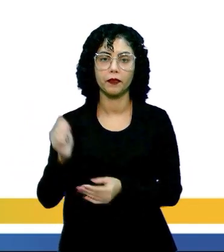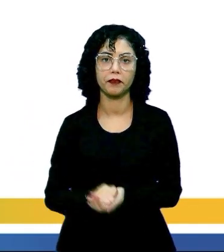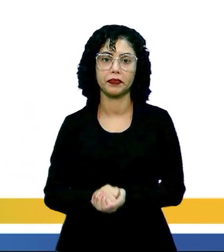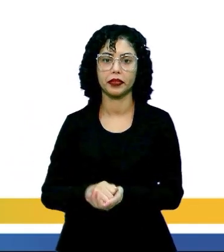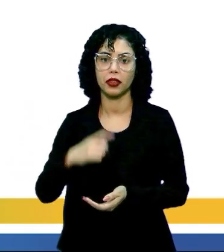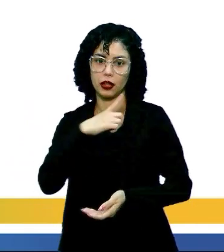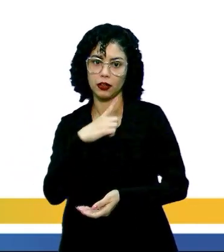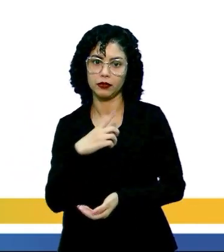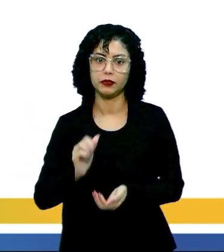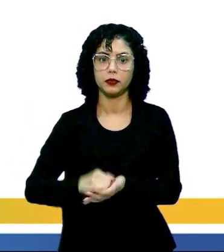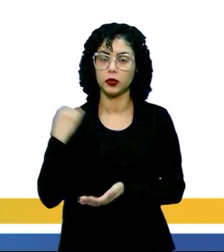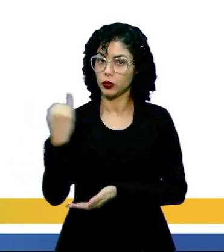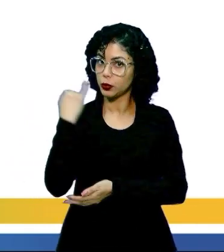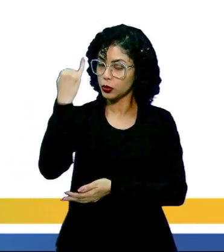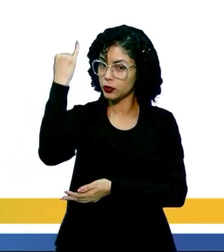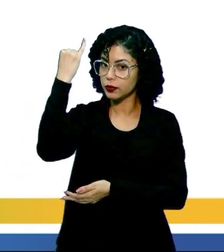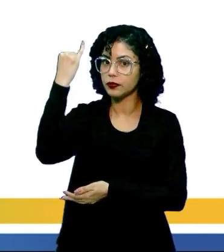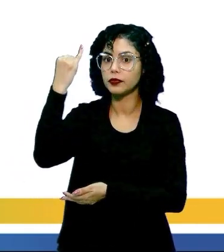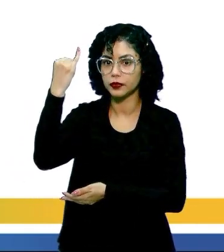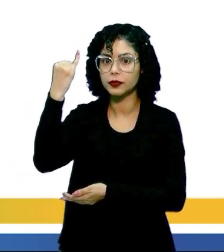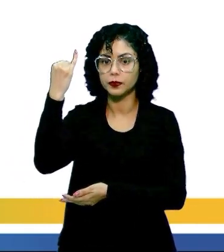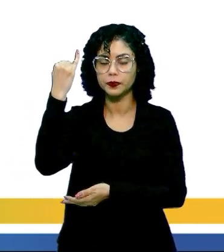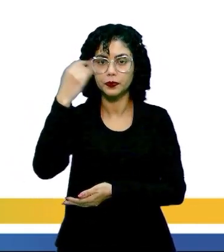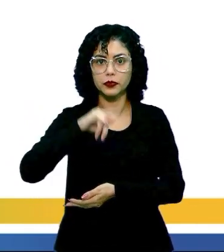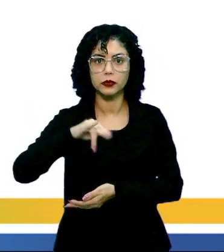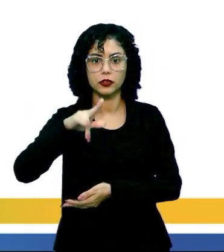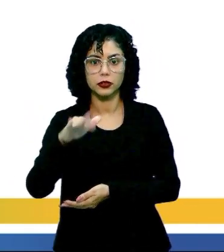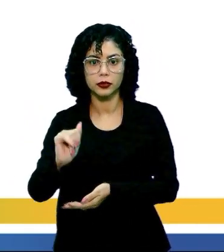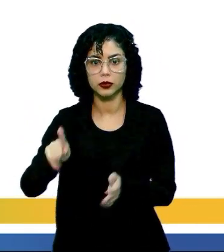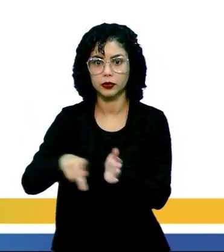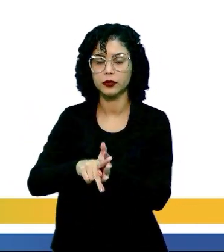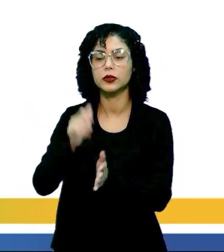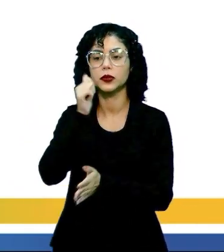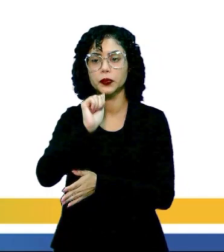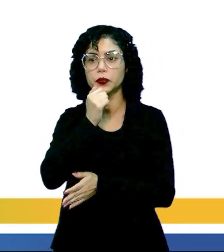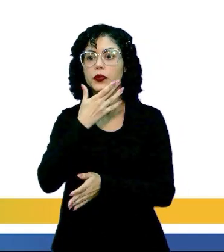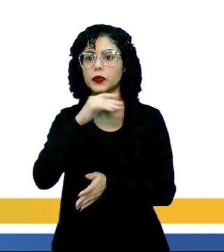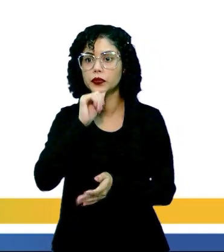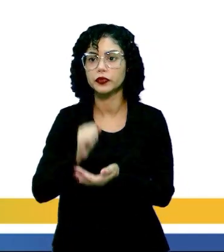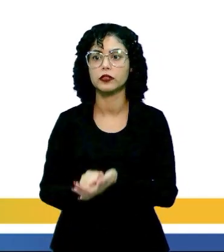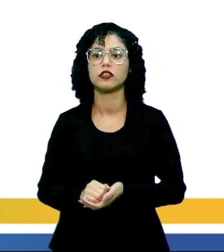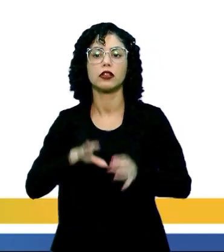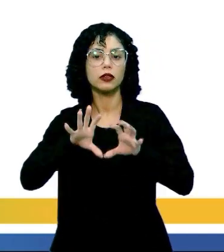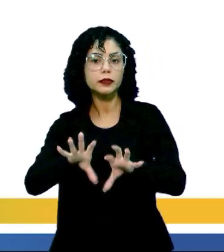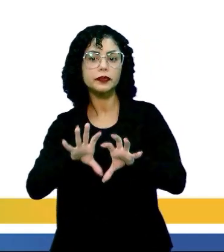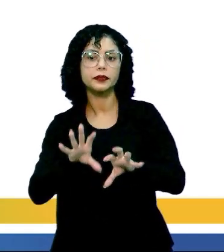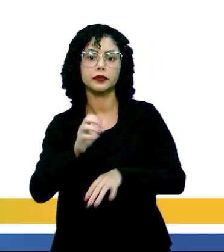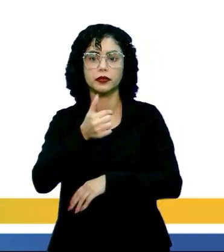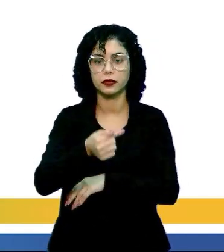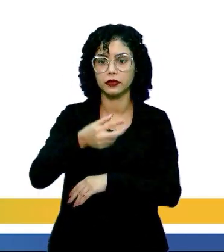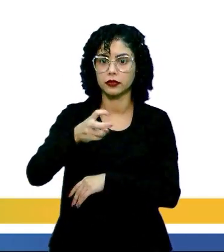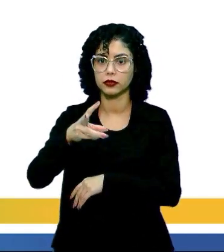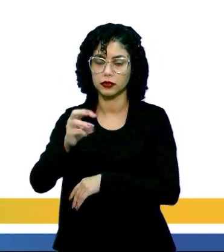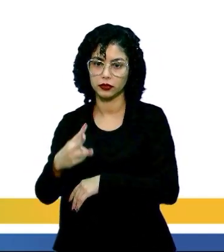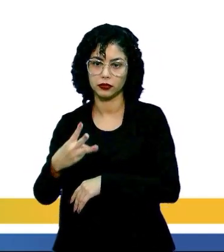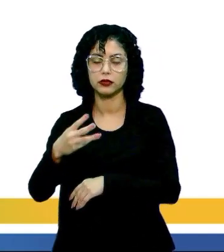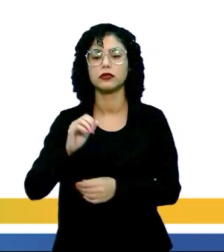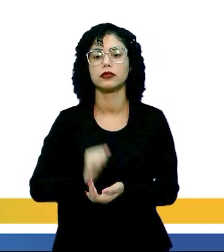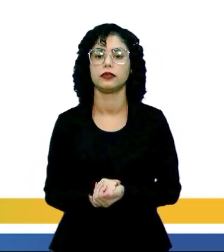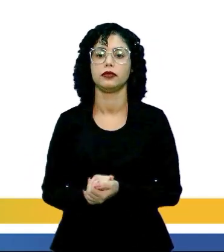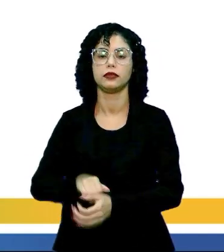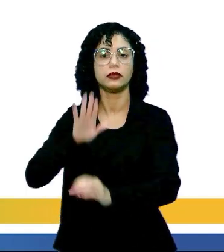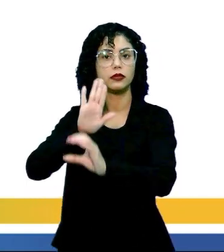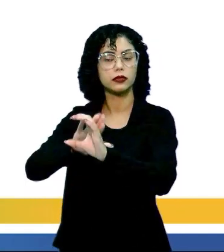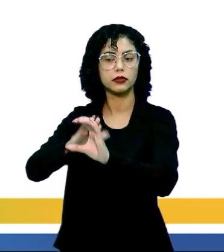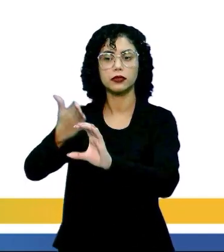a Mulo, né, o principal inimigo, né, de seus pais, que fundaram assim em 753